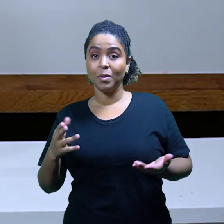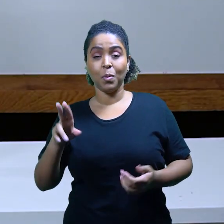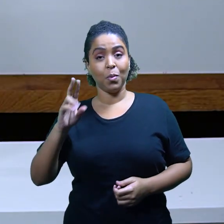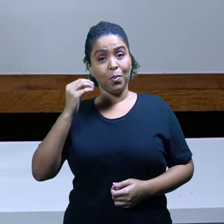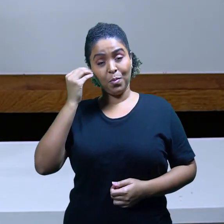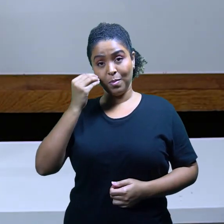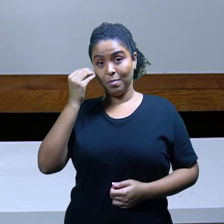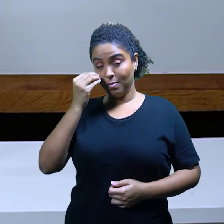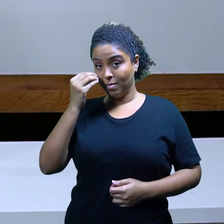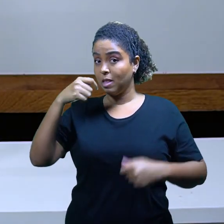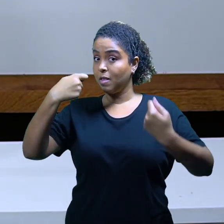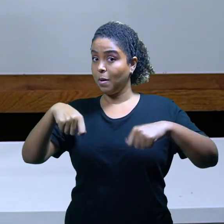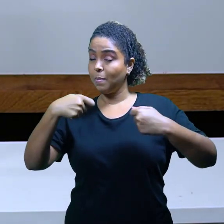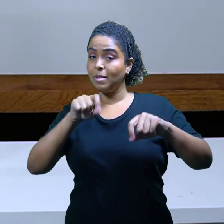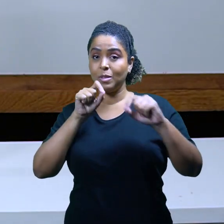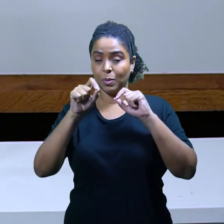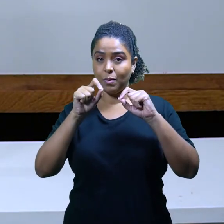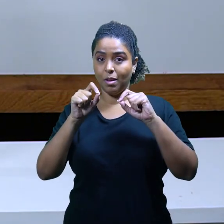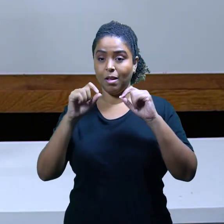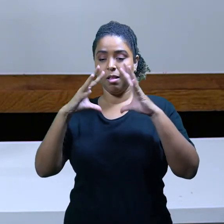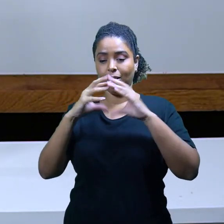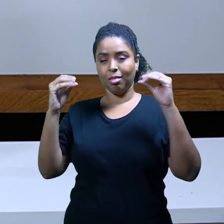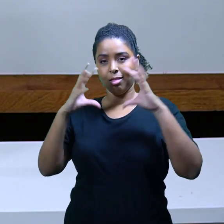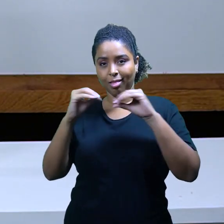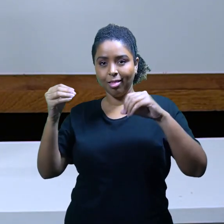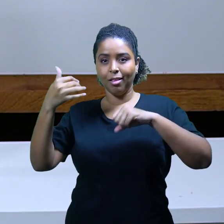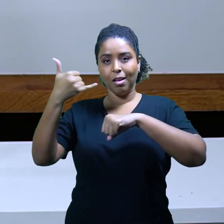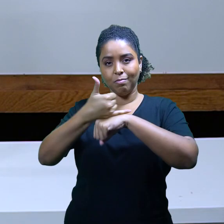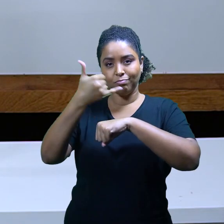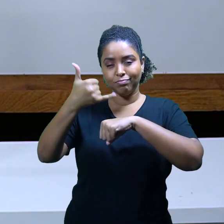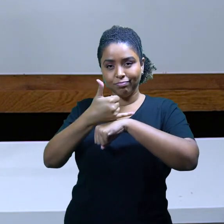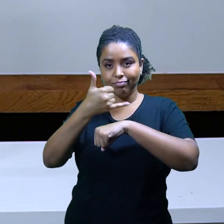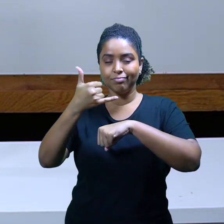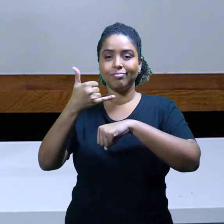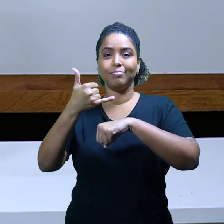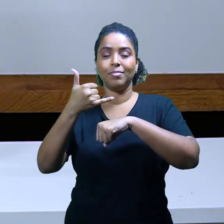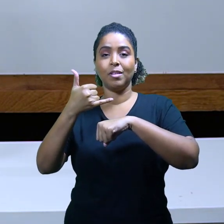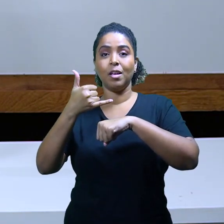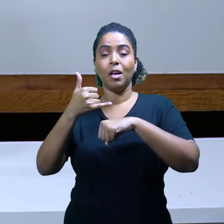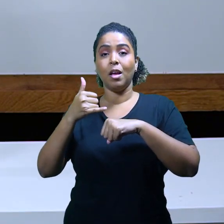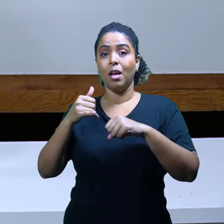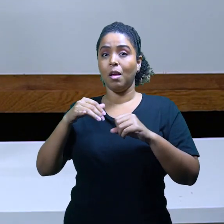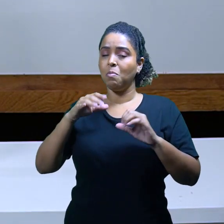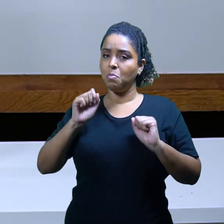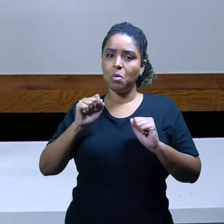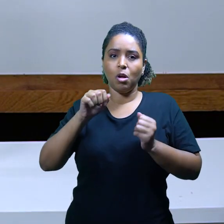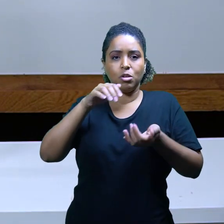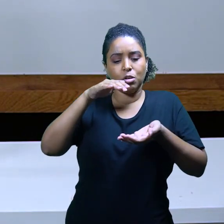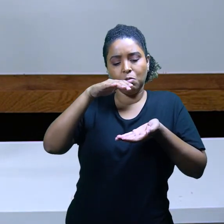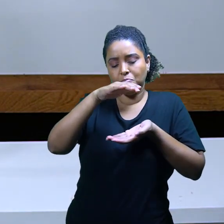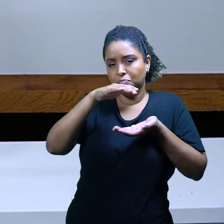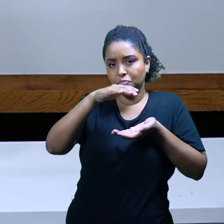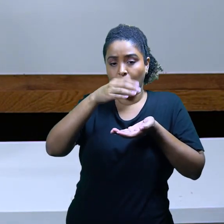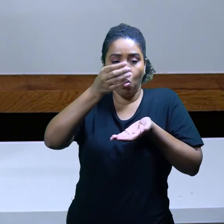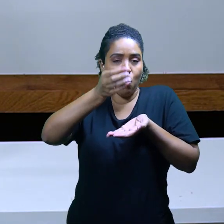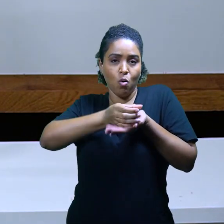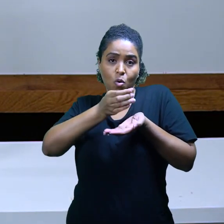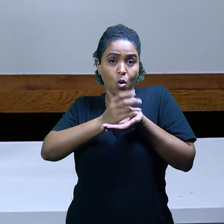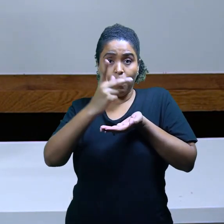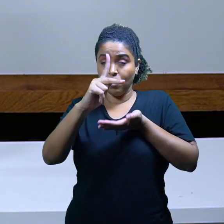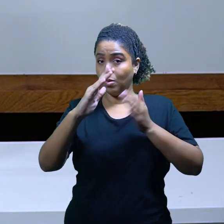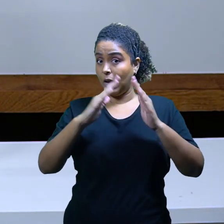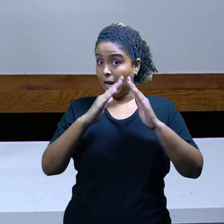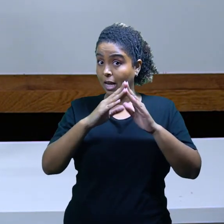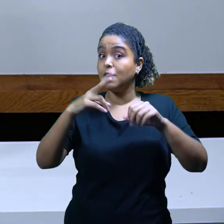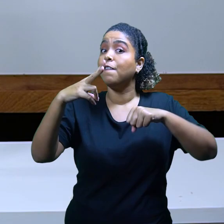Para esse experimento, você vai precisar de palha de aço, um recipiente, um becker, pode ser um copo que você tenha